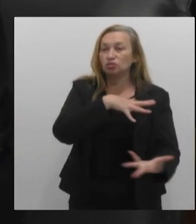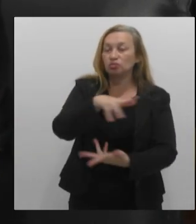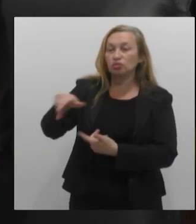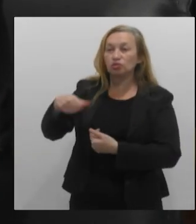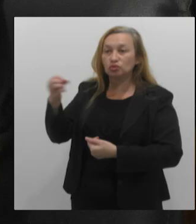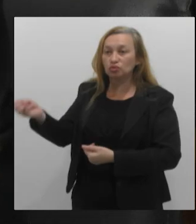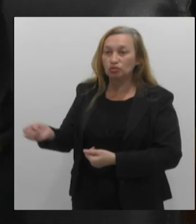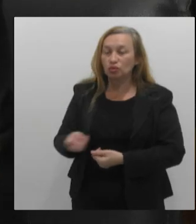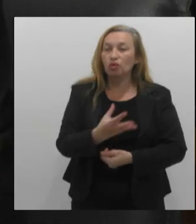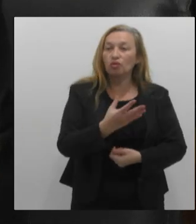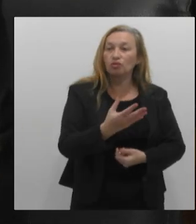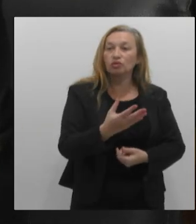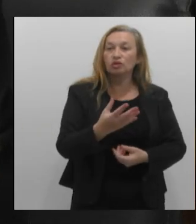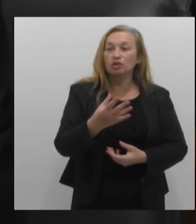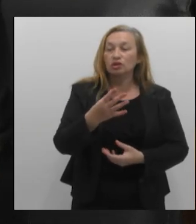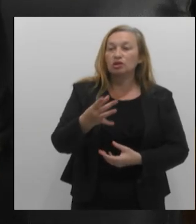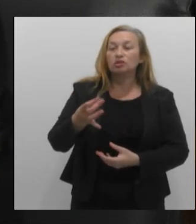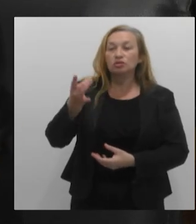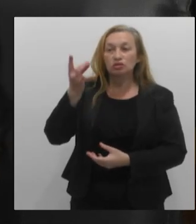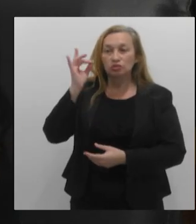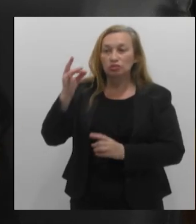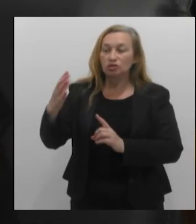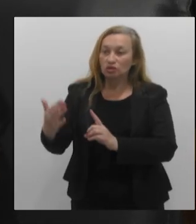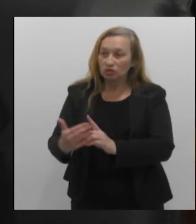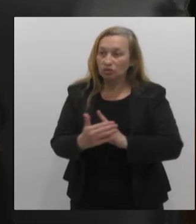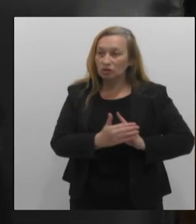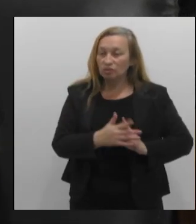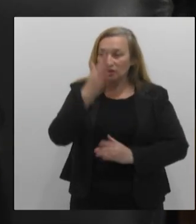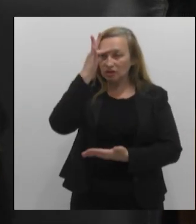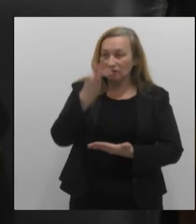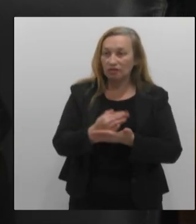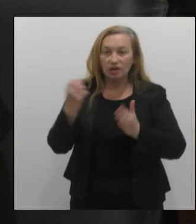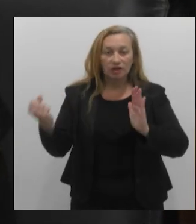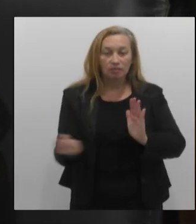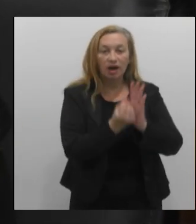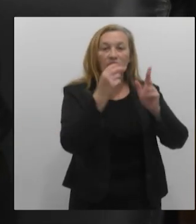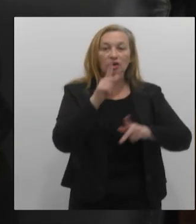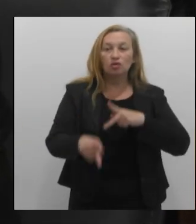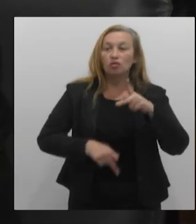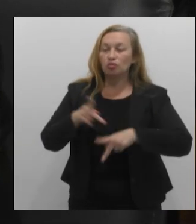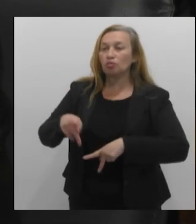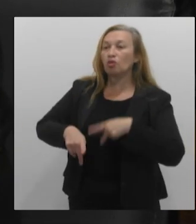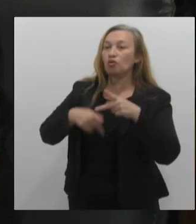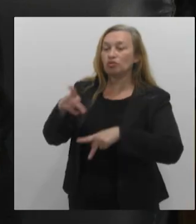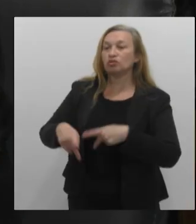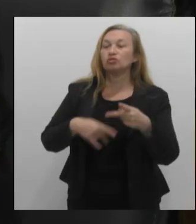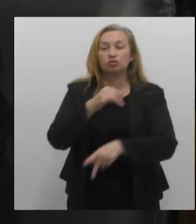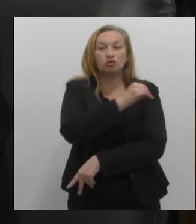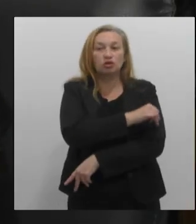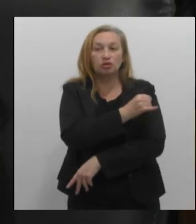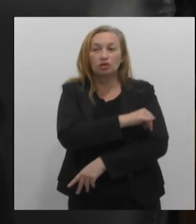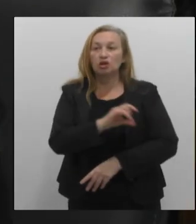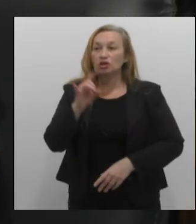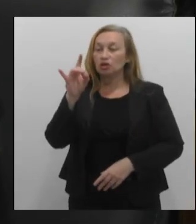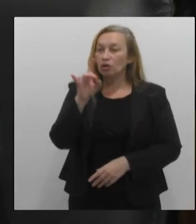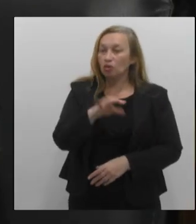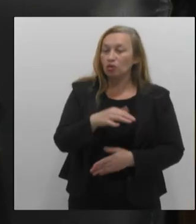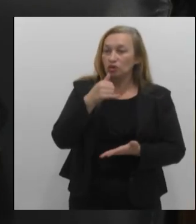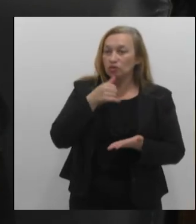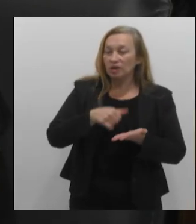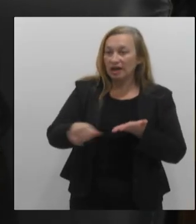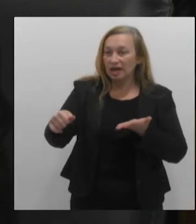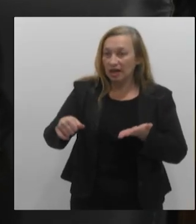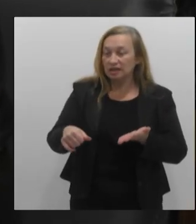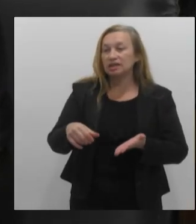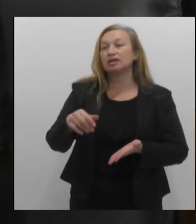imagem eloquente do espírito de acolhimento e de fé que marca o povo carioca. Mas em sua última carta pastoral,